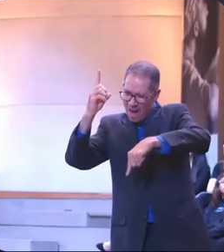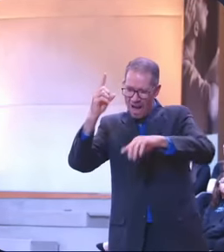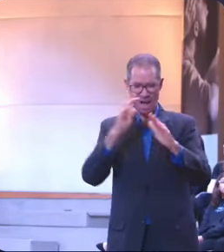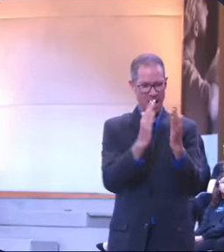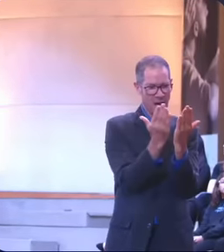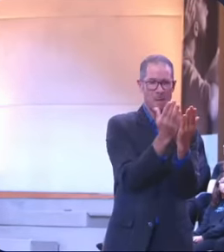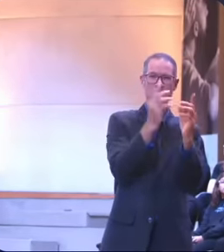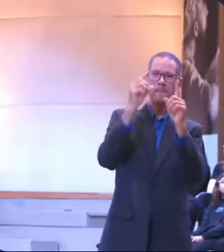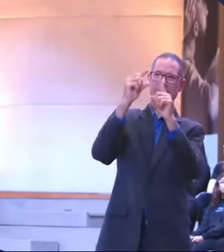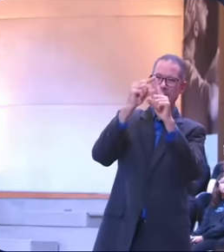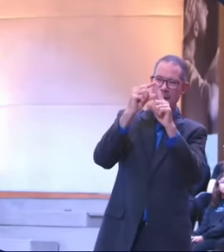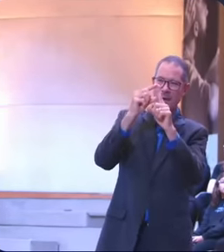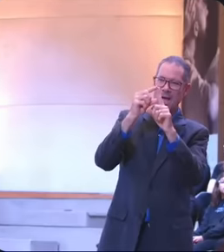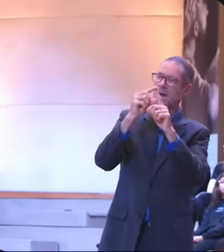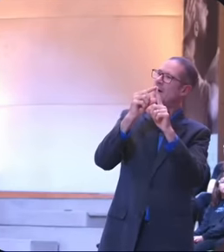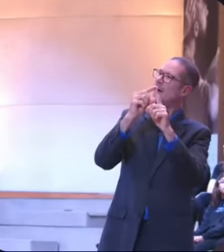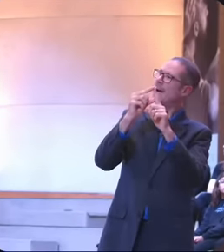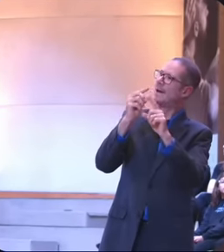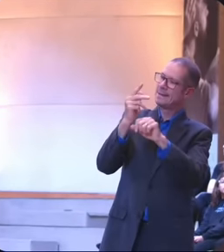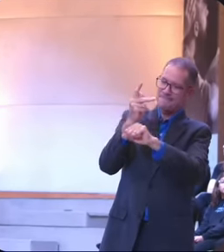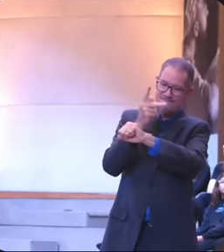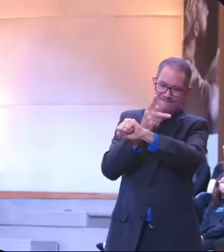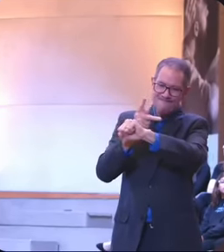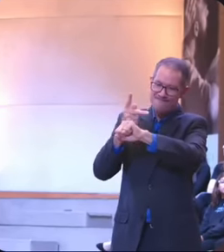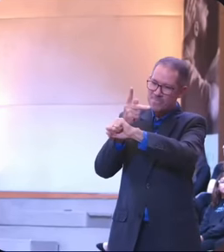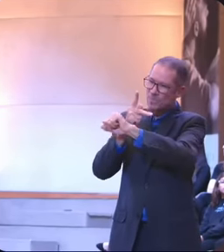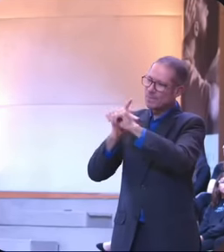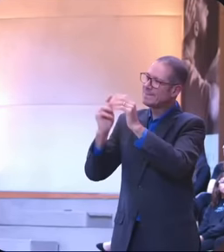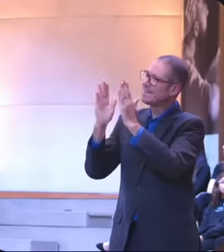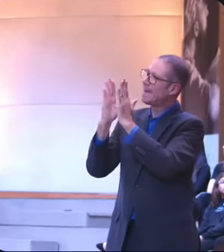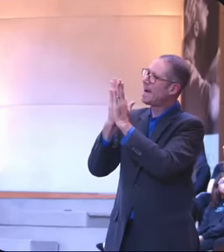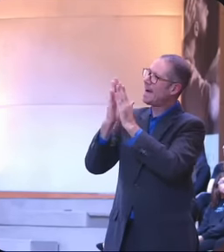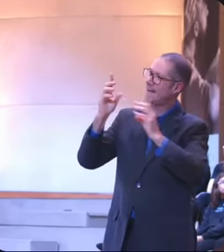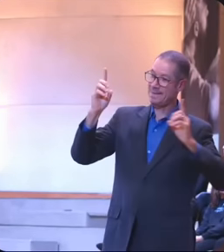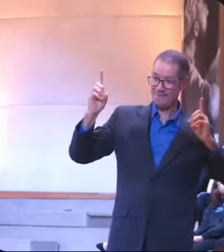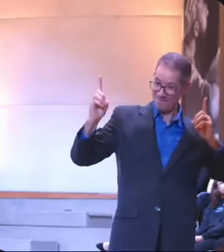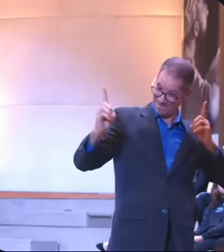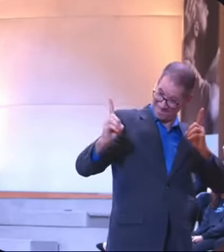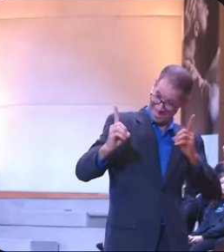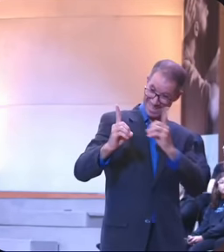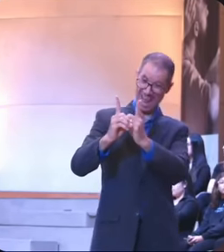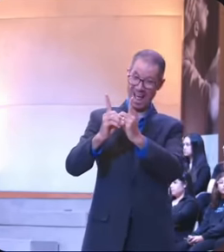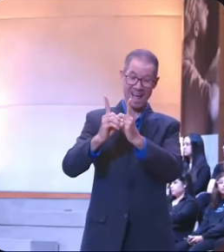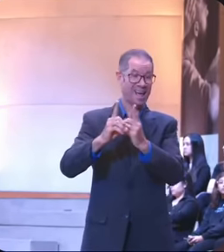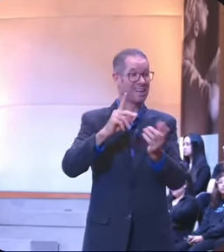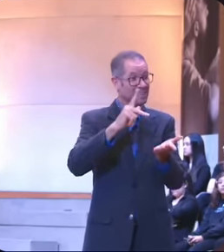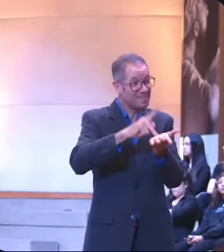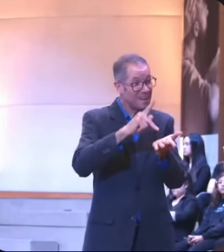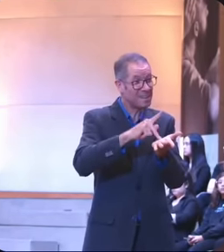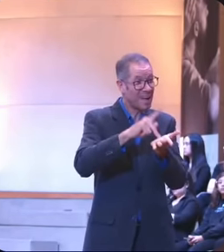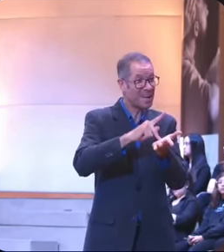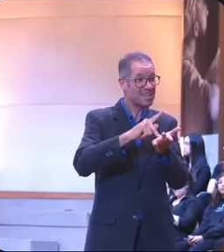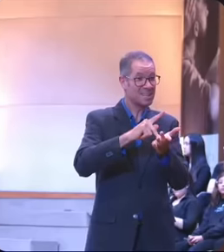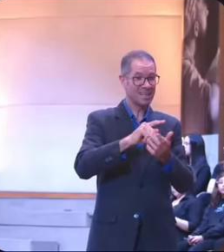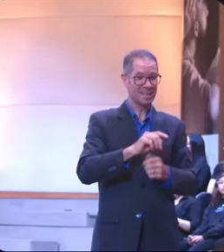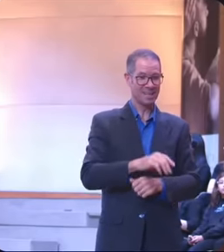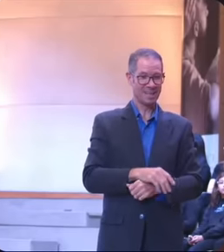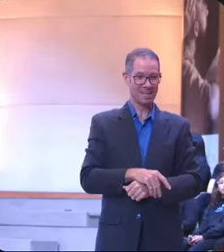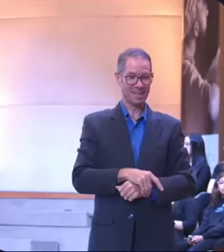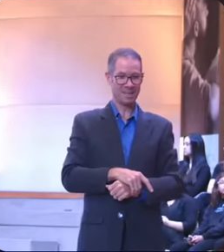diz: buscar e me achareis. Não é isso mesmo? Quando me buscar, você vai achar.